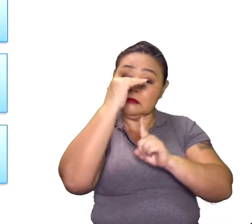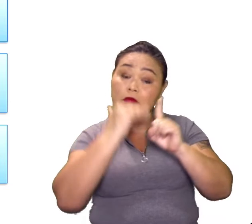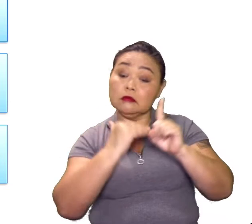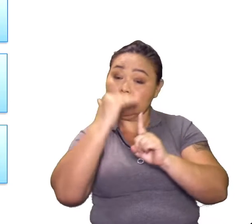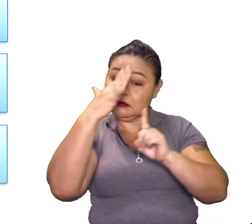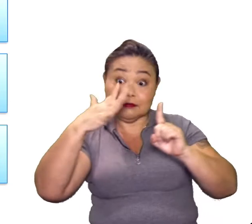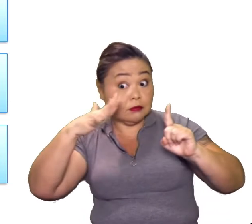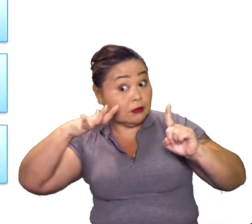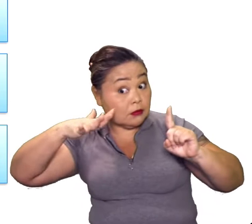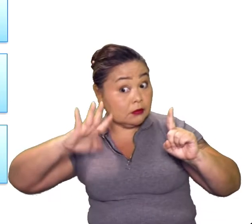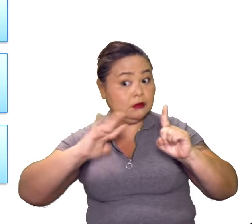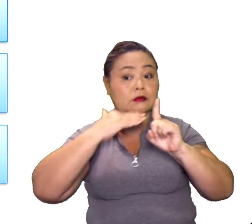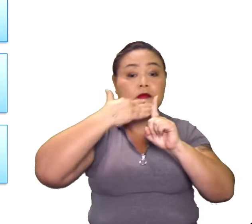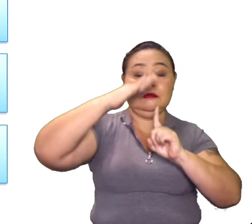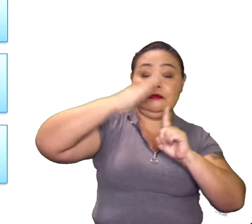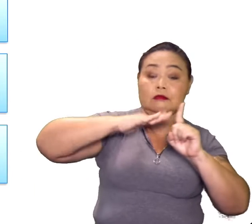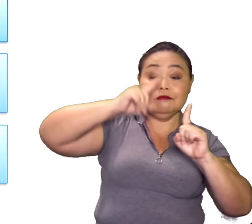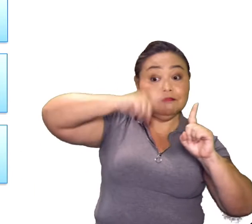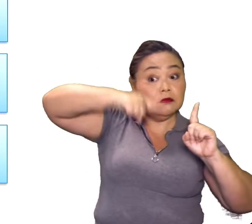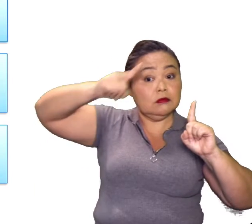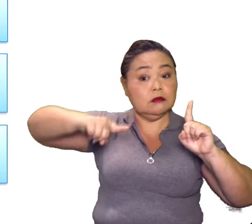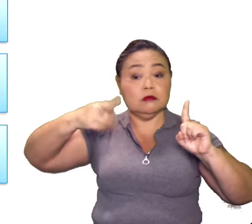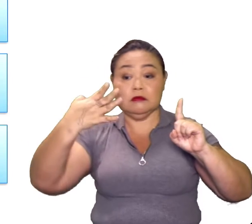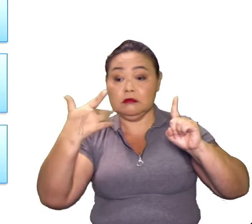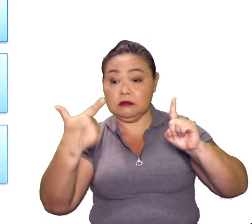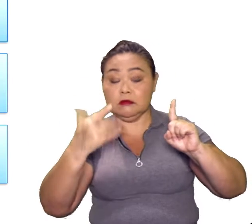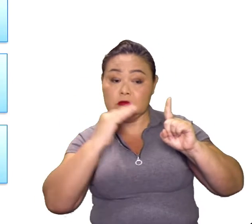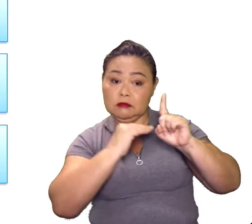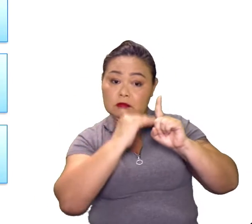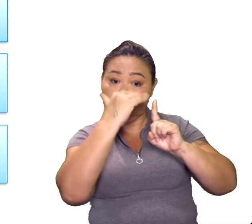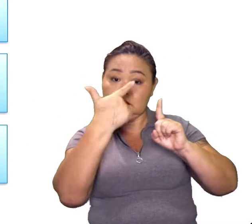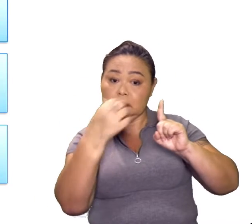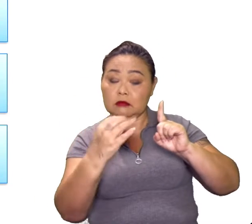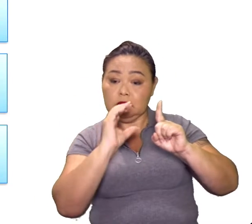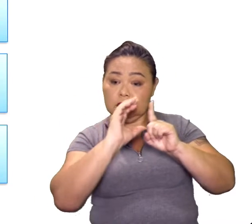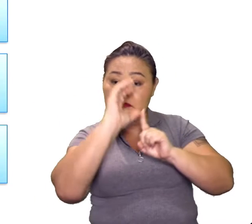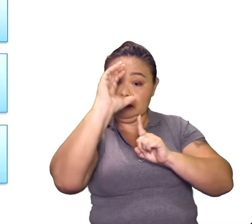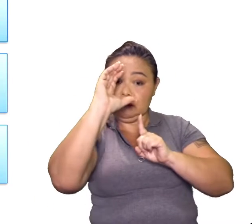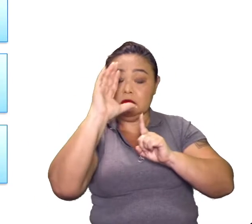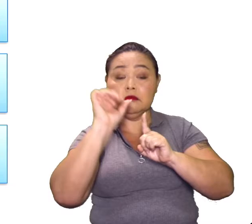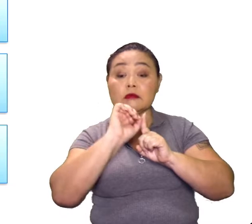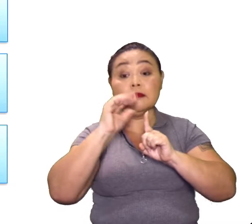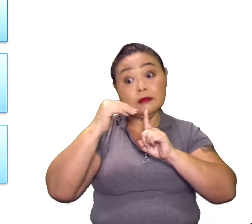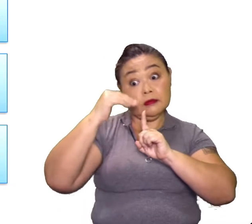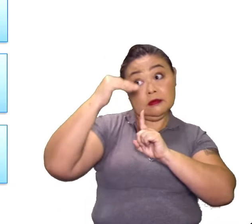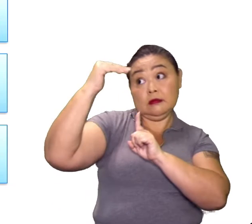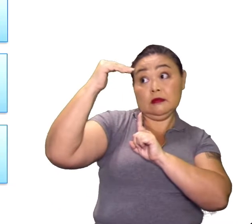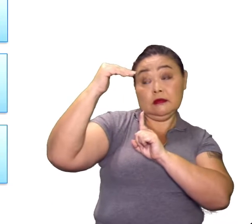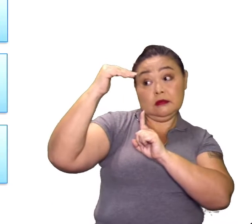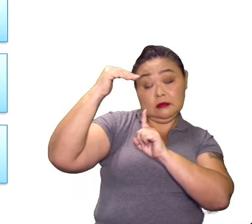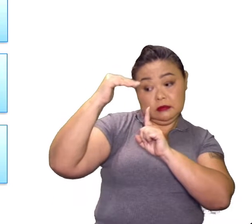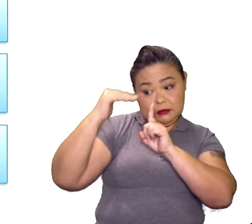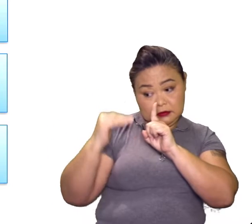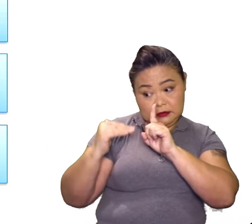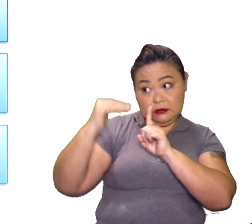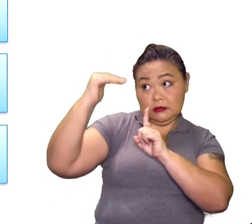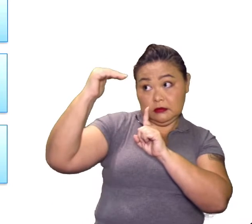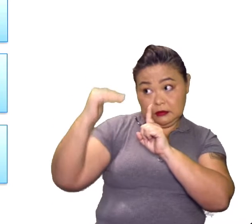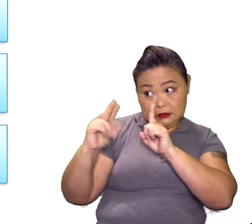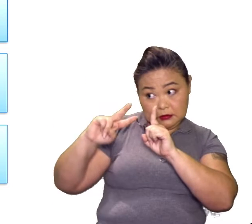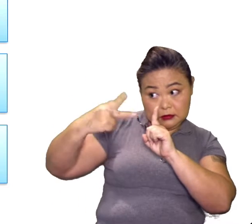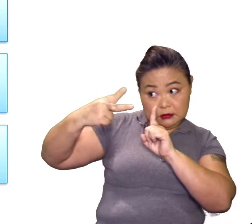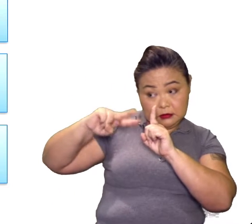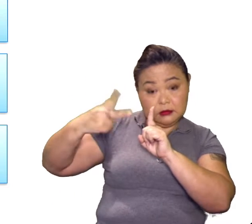de média, varia em torno de 24 e 26 graus. Pega-se a maior média e a menor